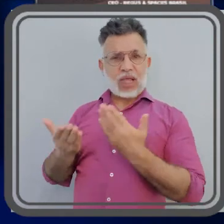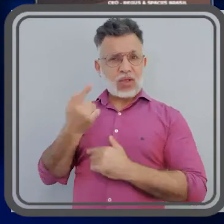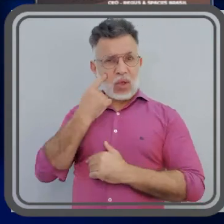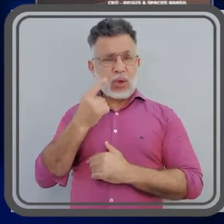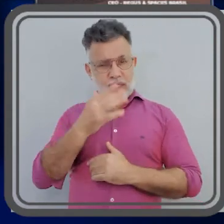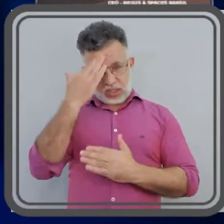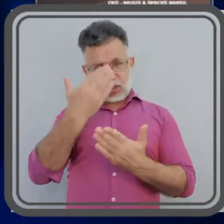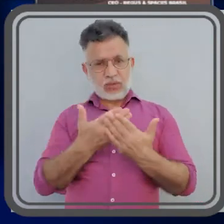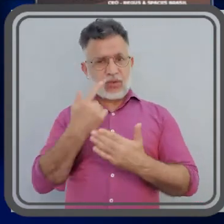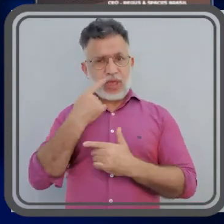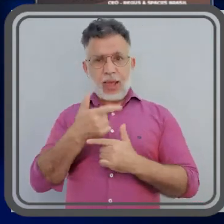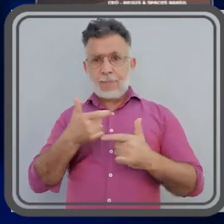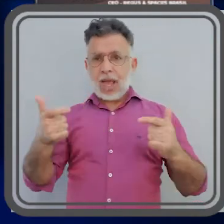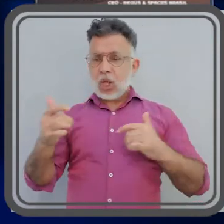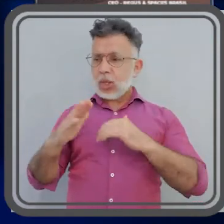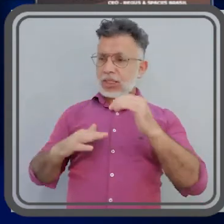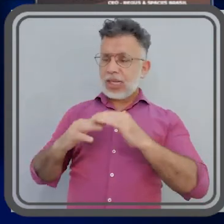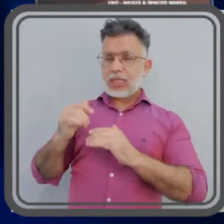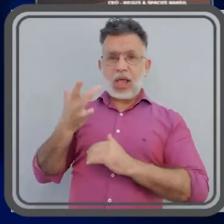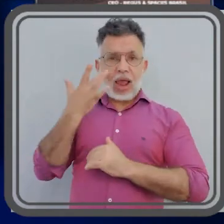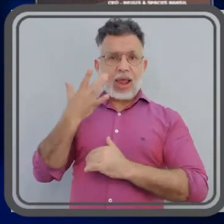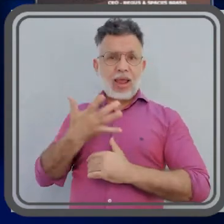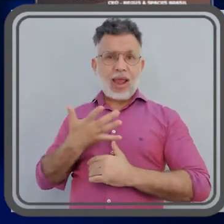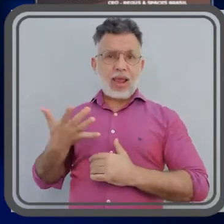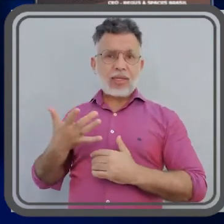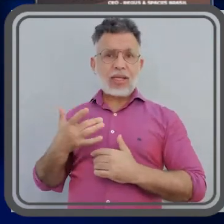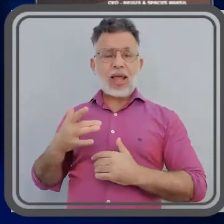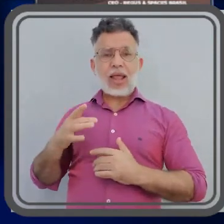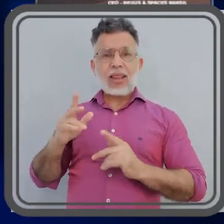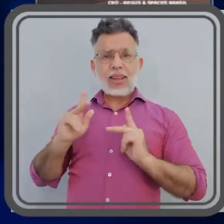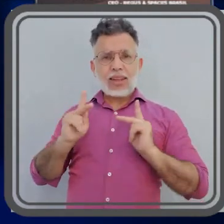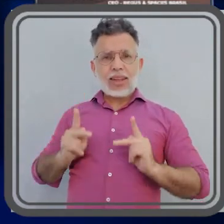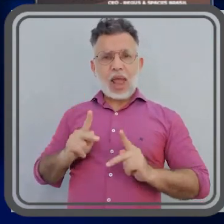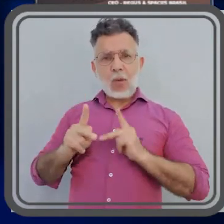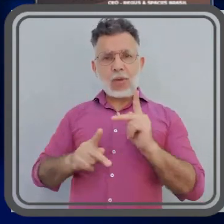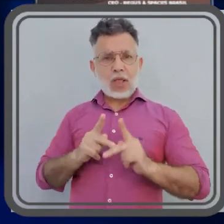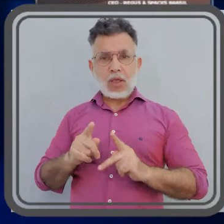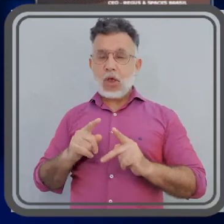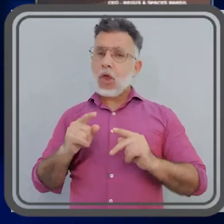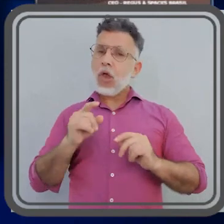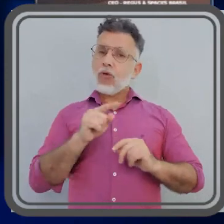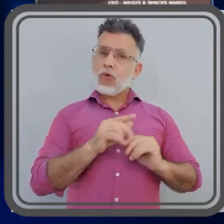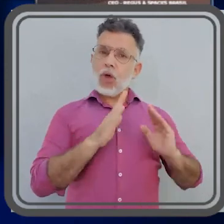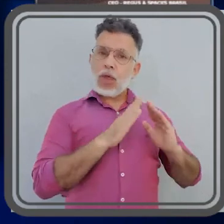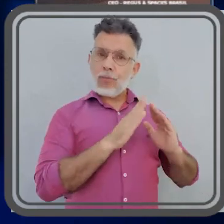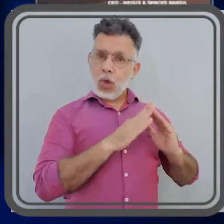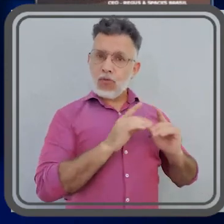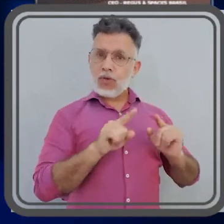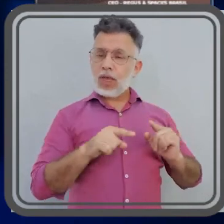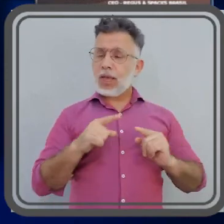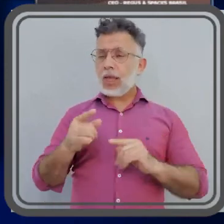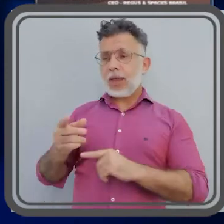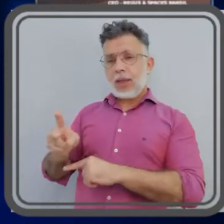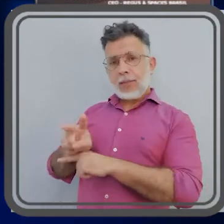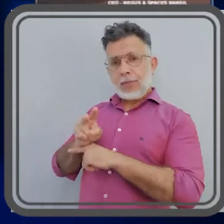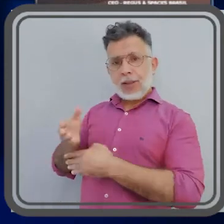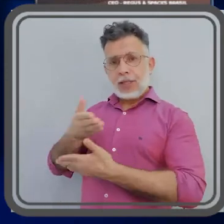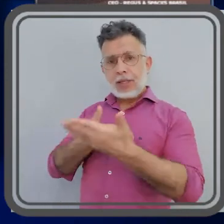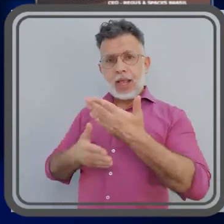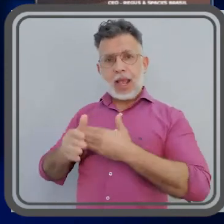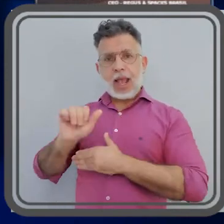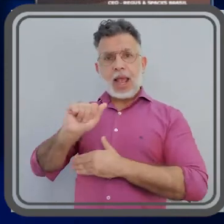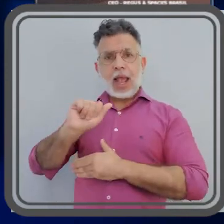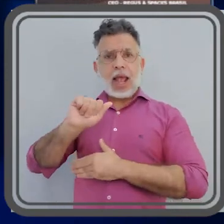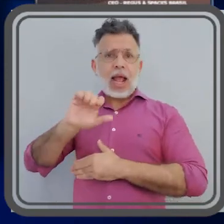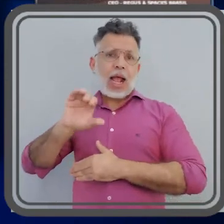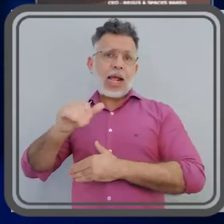ver, as maiores criações de riqueza da história da humanidade foram em imóveis e participações acionárias. É ali que eu resolvo